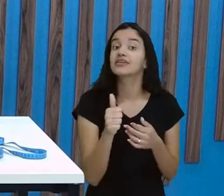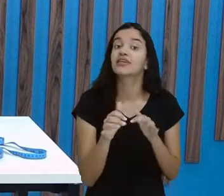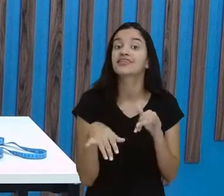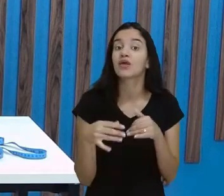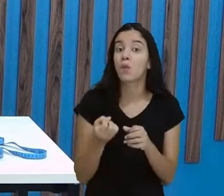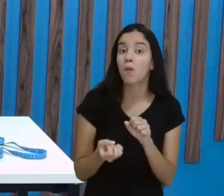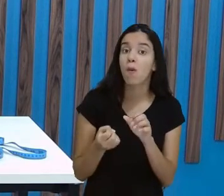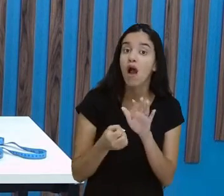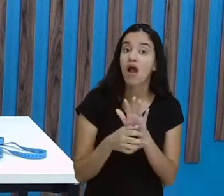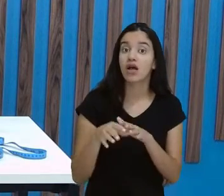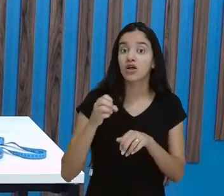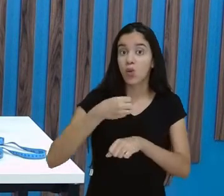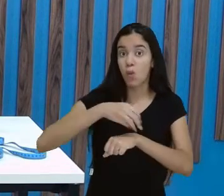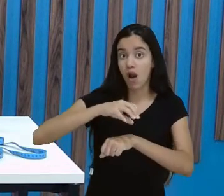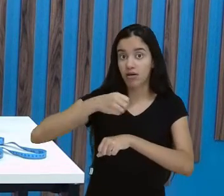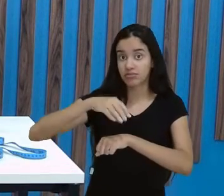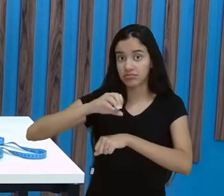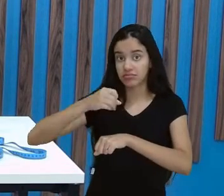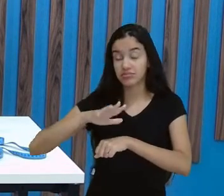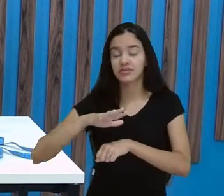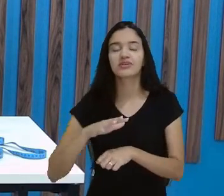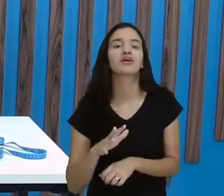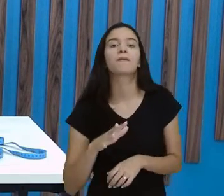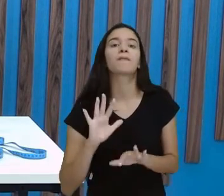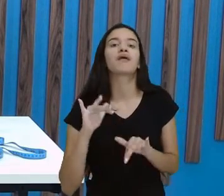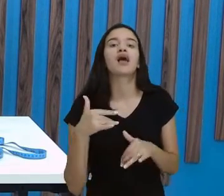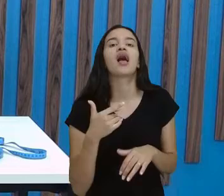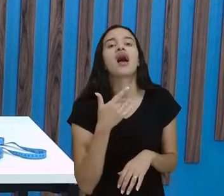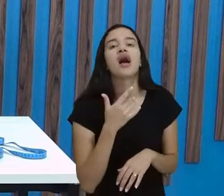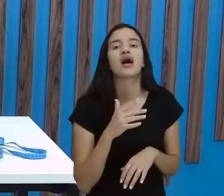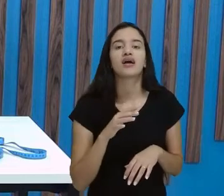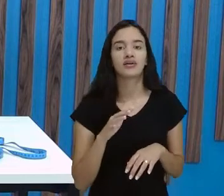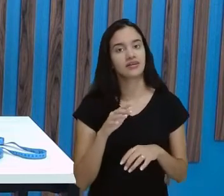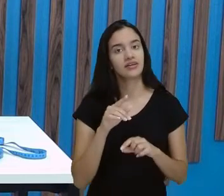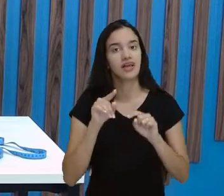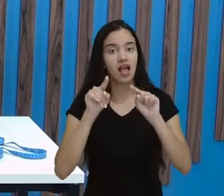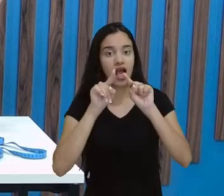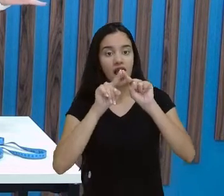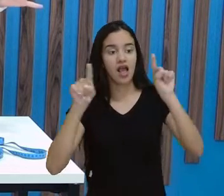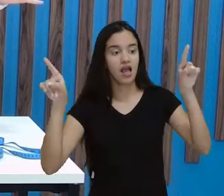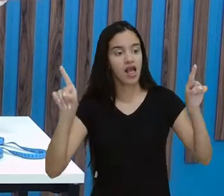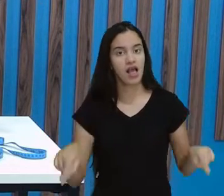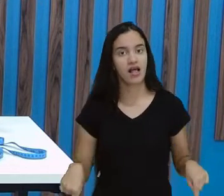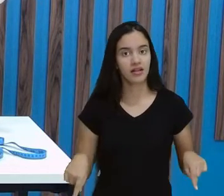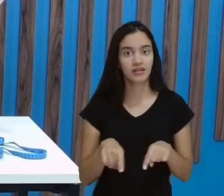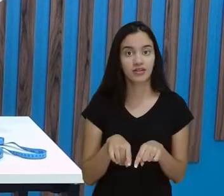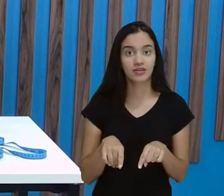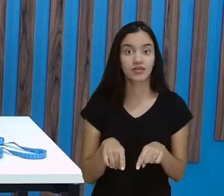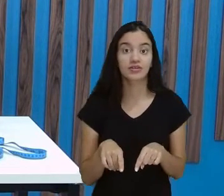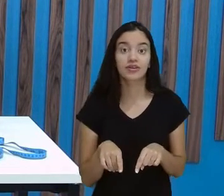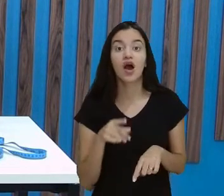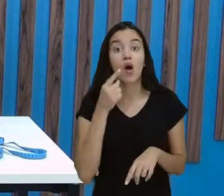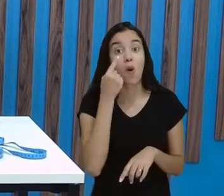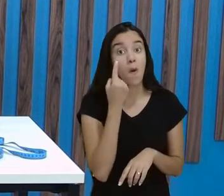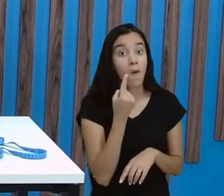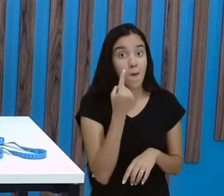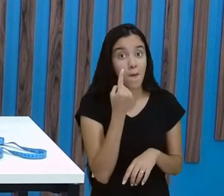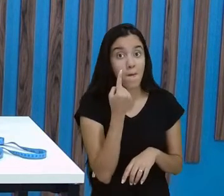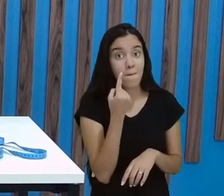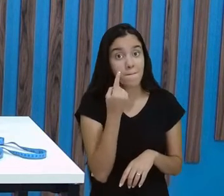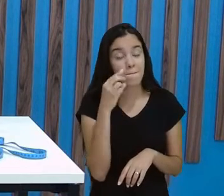que a toalha, 7 metros, né, equivale a 7 palmos dela. 7 metros não, 1